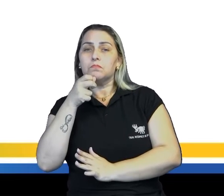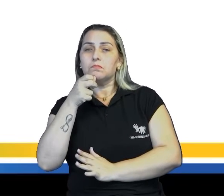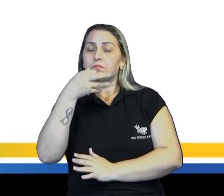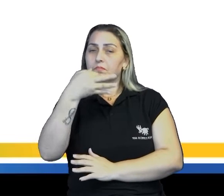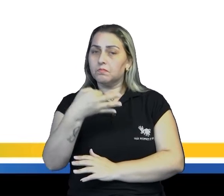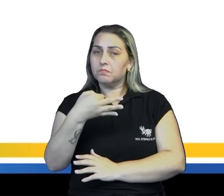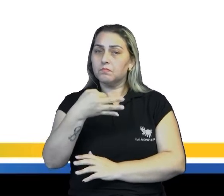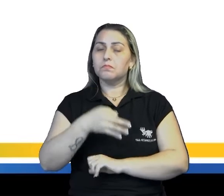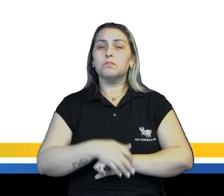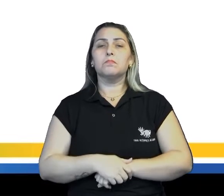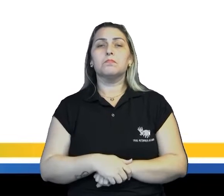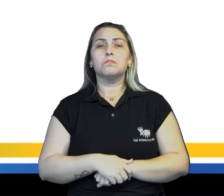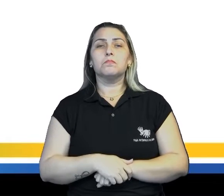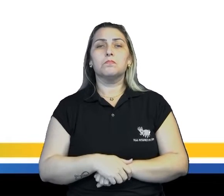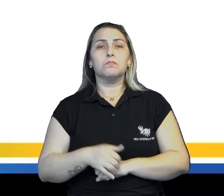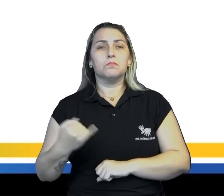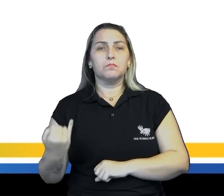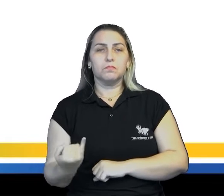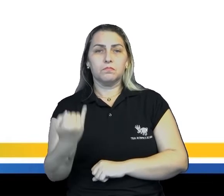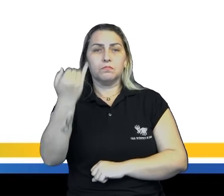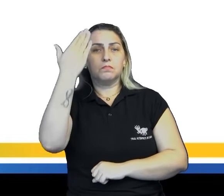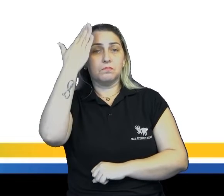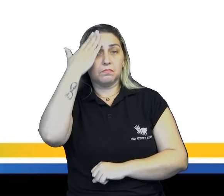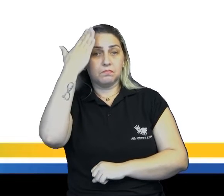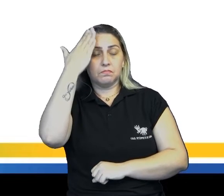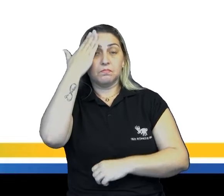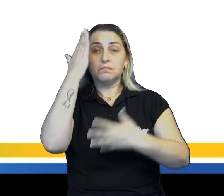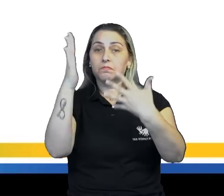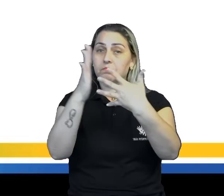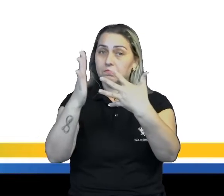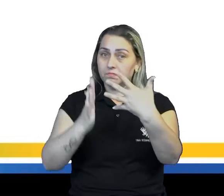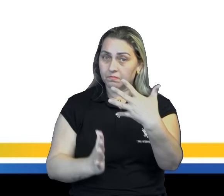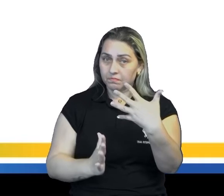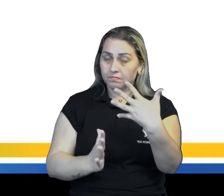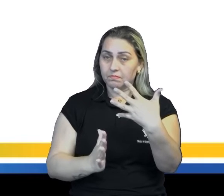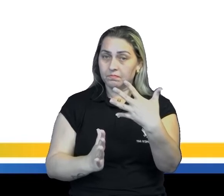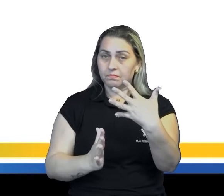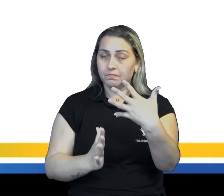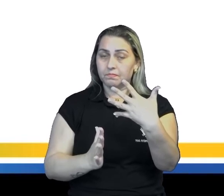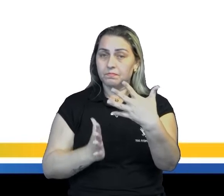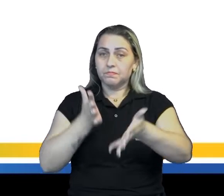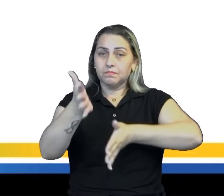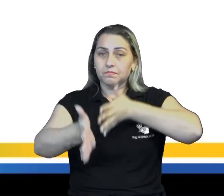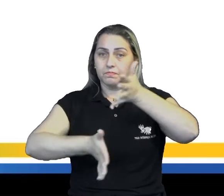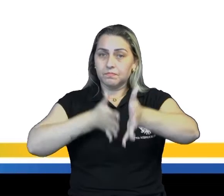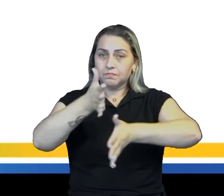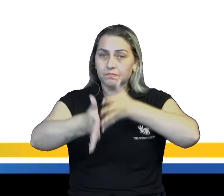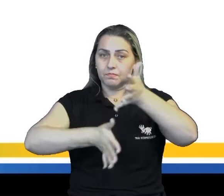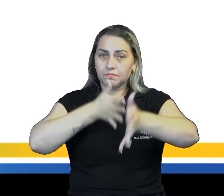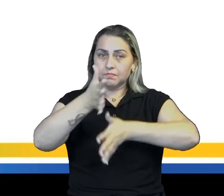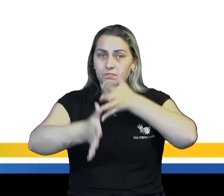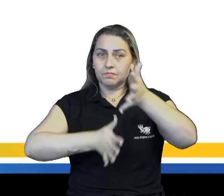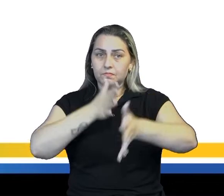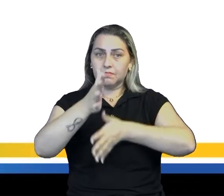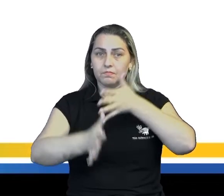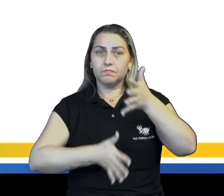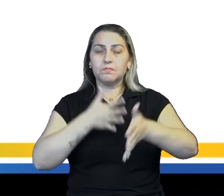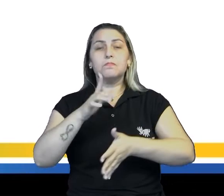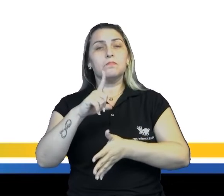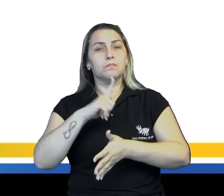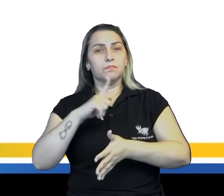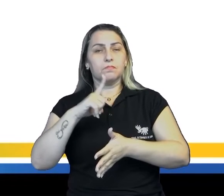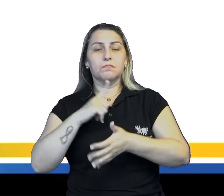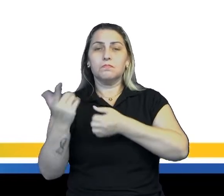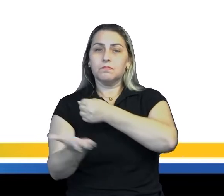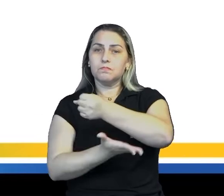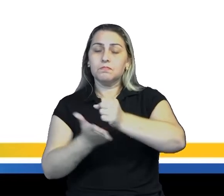correto? É importante salientar que a Libras, Língua Brasileira de Sinais, por mais que tenha